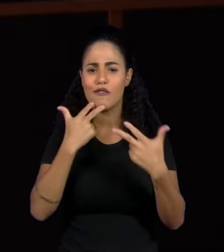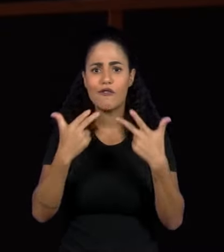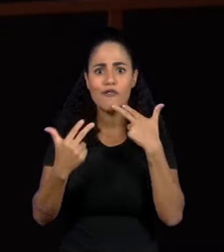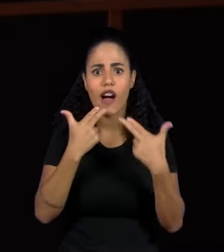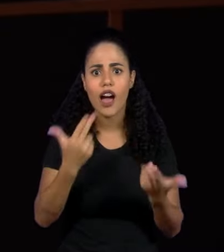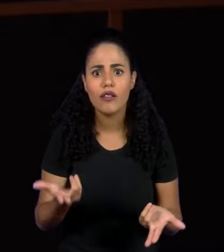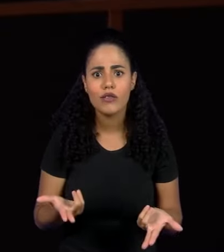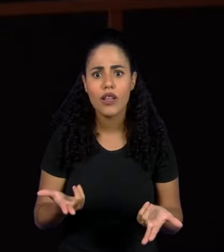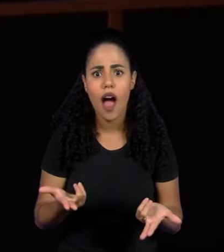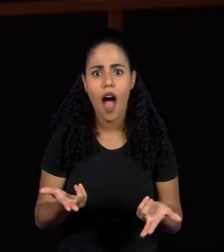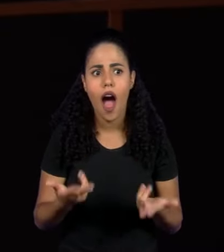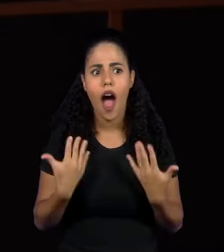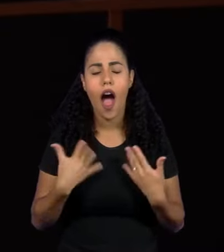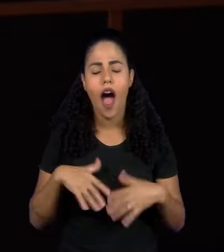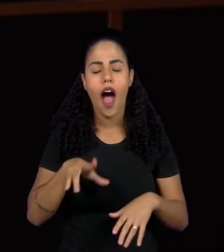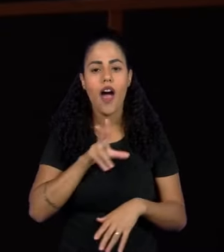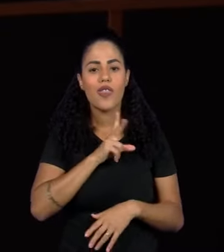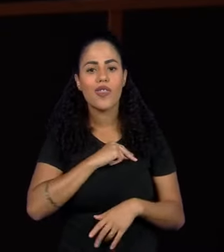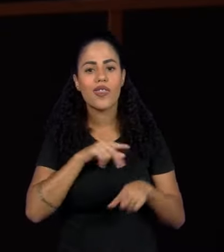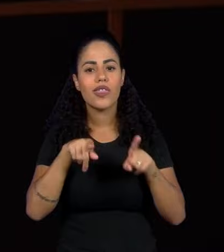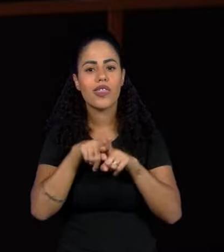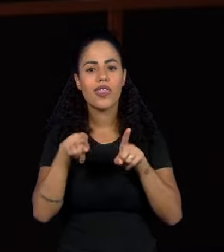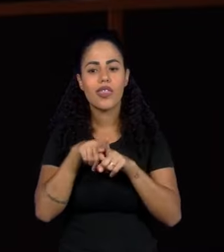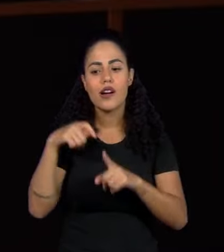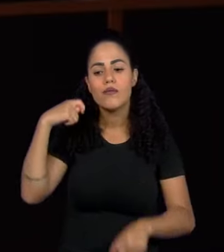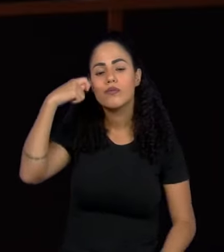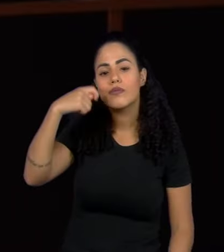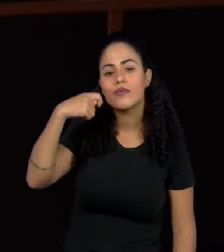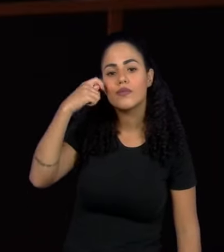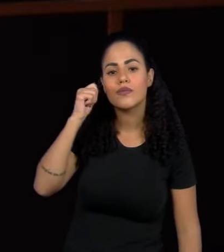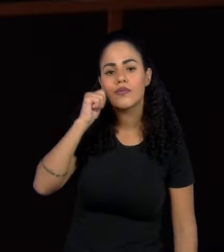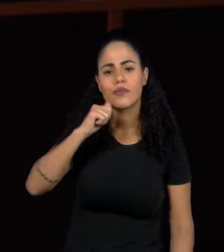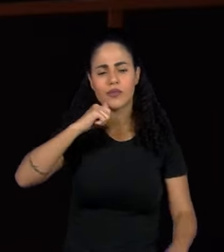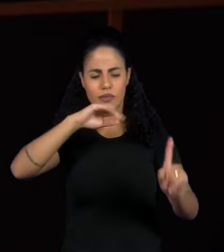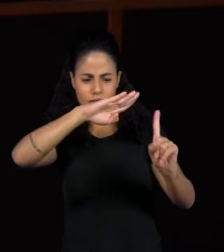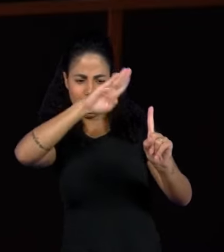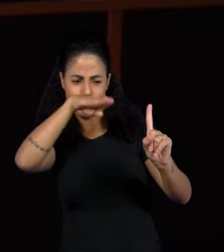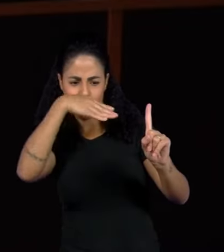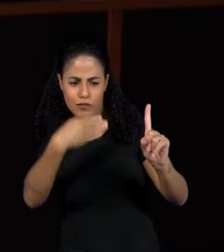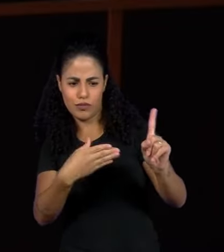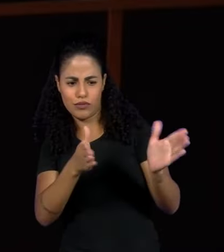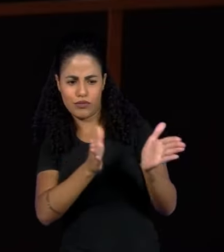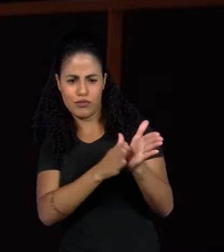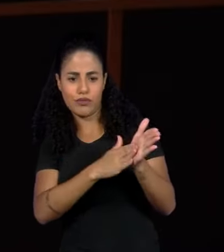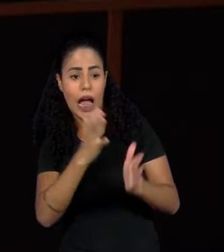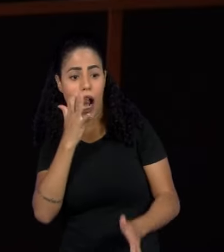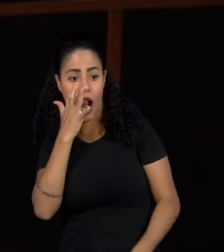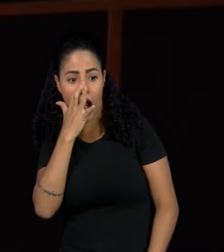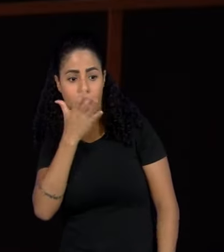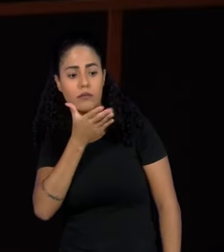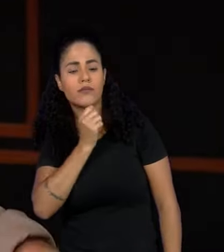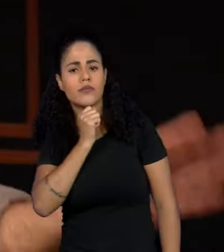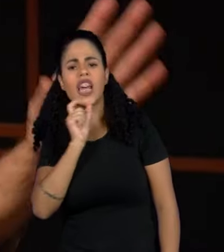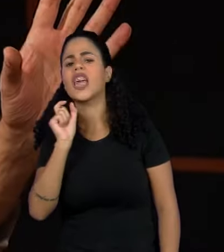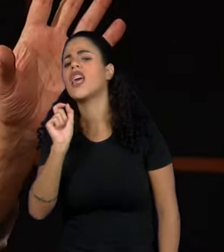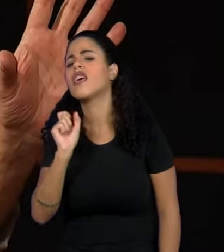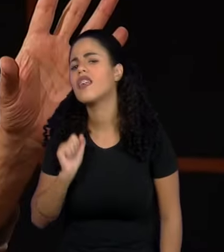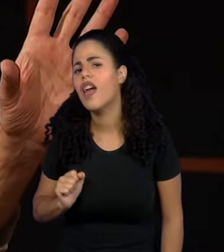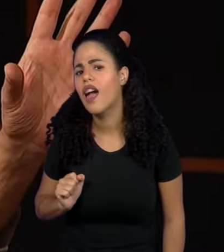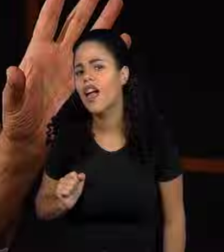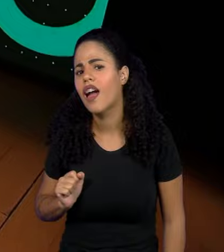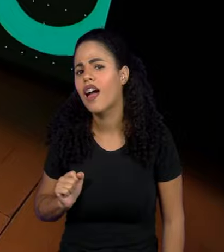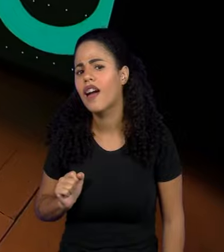Vários. E também sobre uma atriz que ela reverenciava pelo talento e pela dedicação ao ofício. Quem será? Vamos